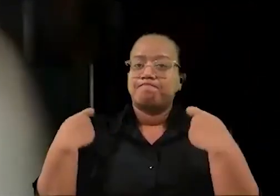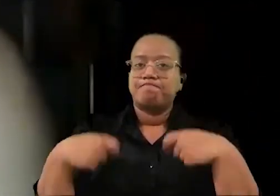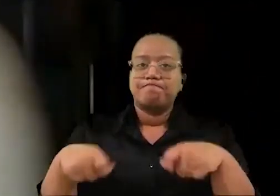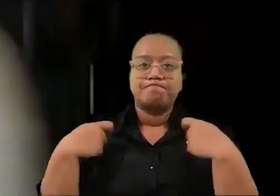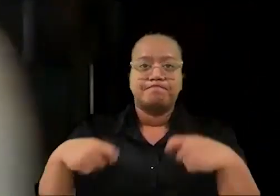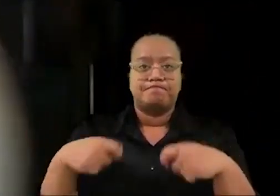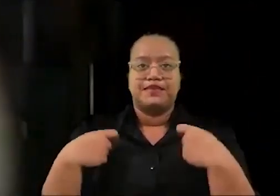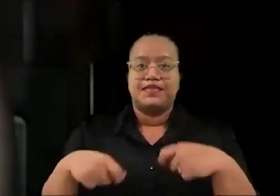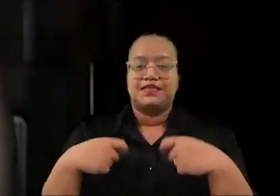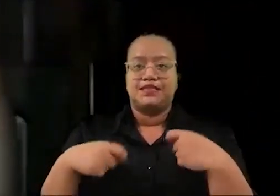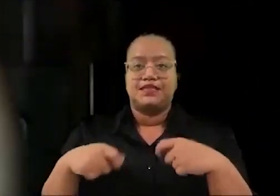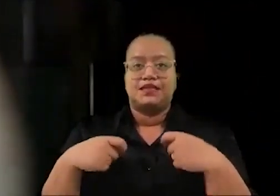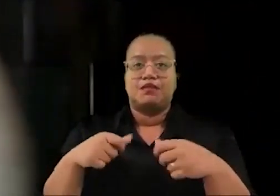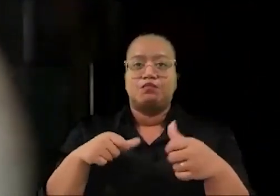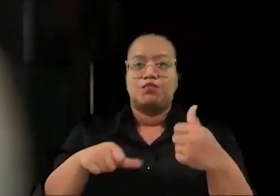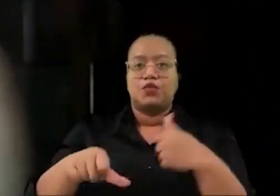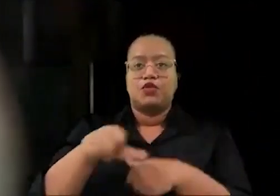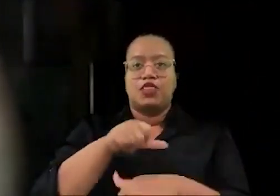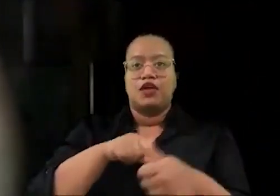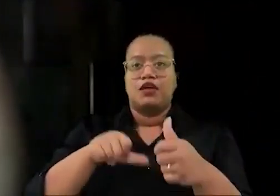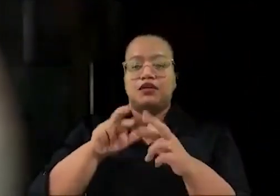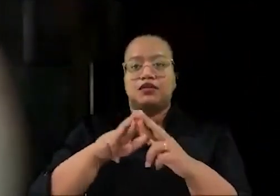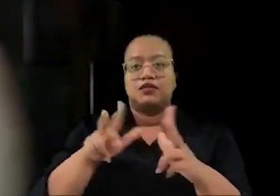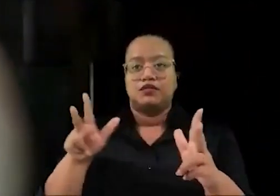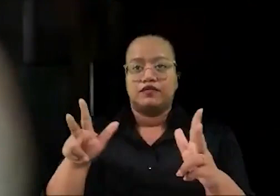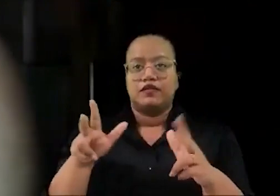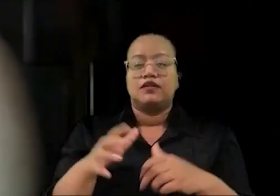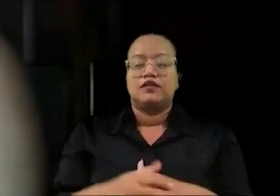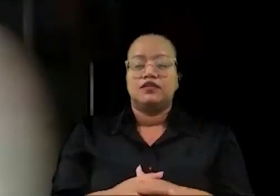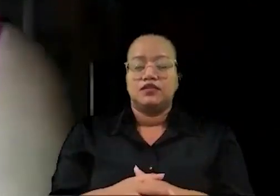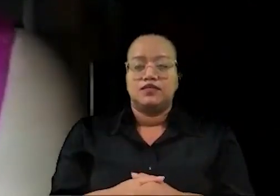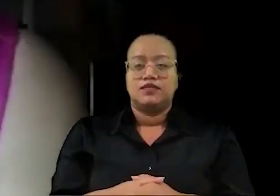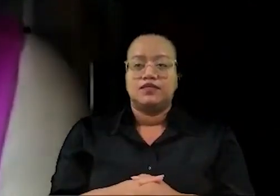uma dimensão maior, porque